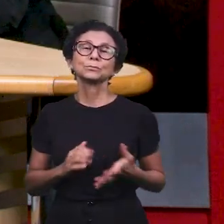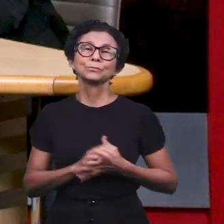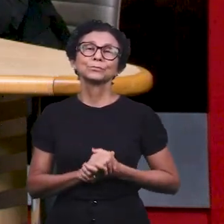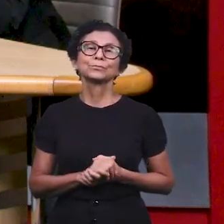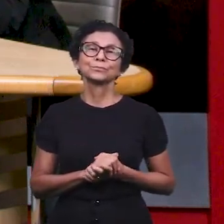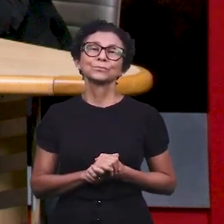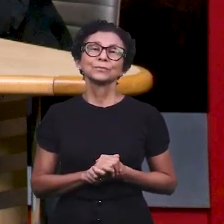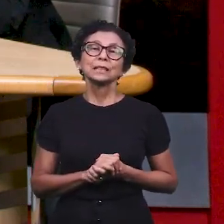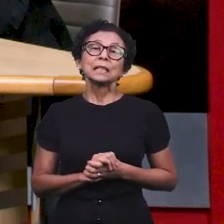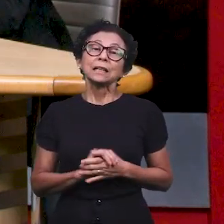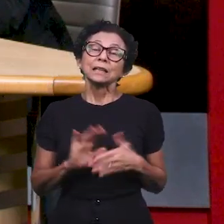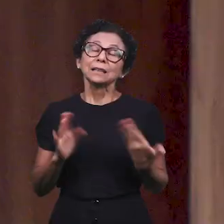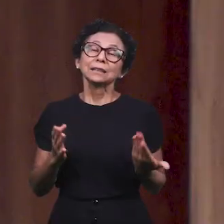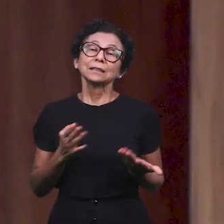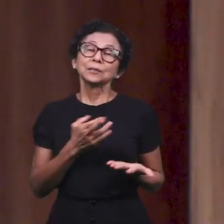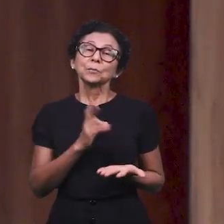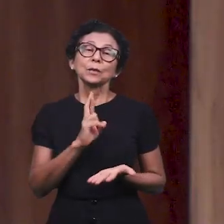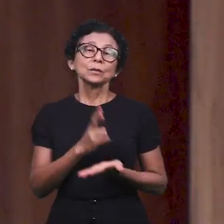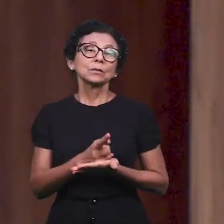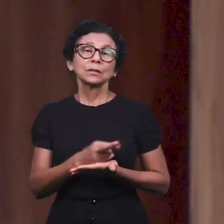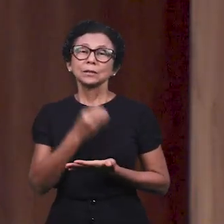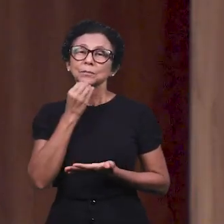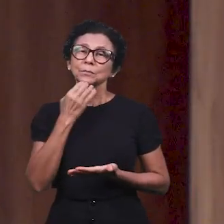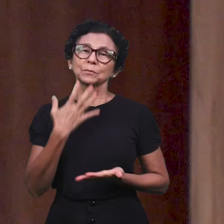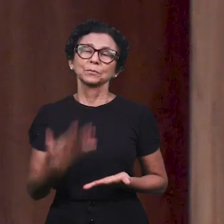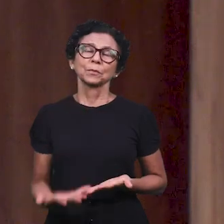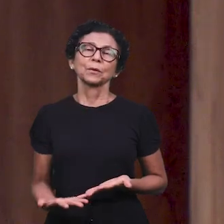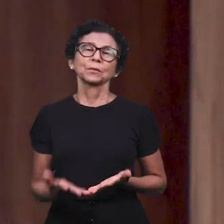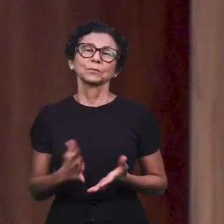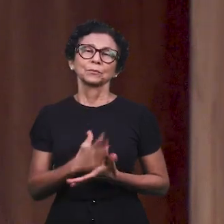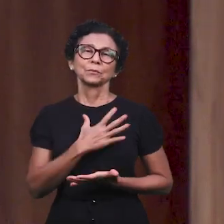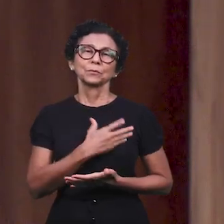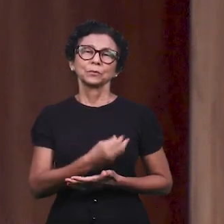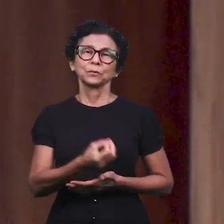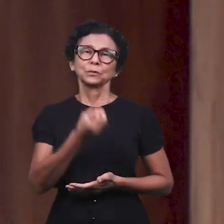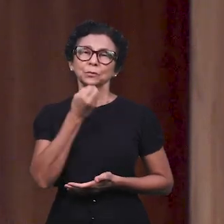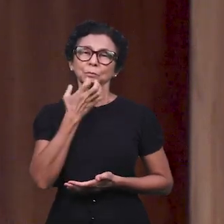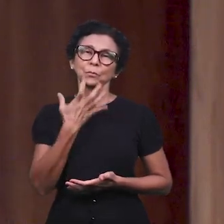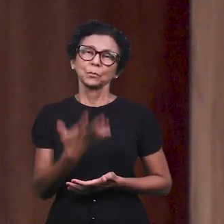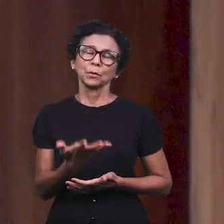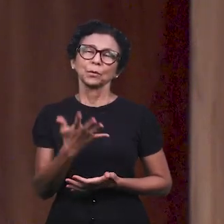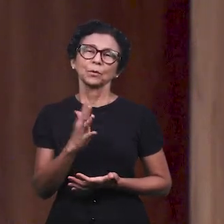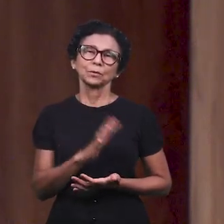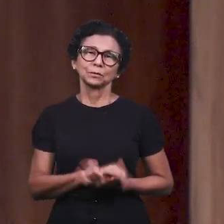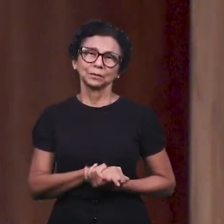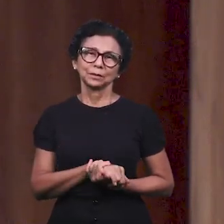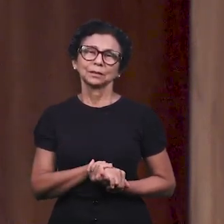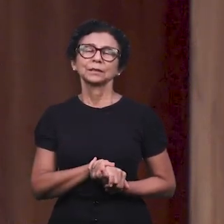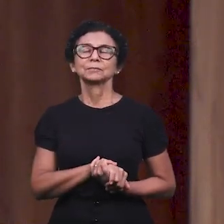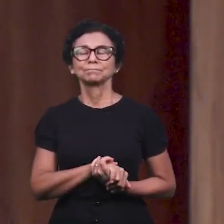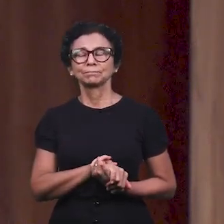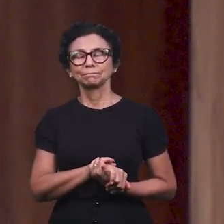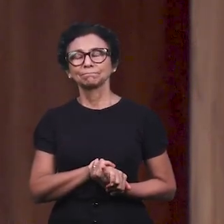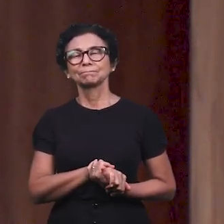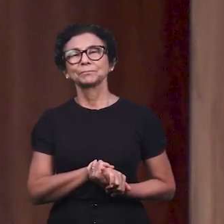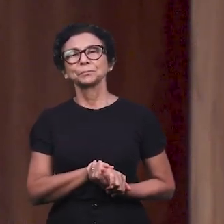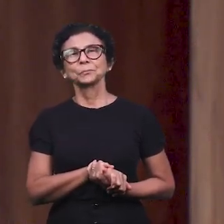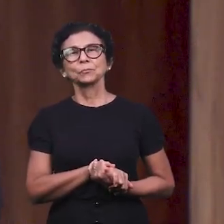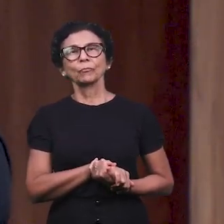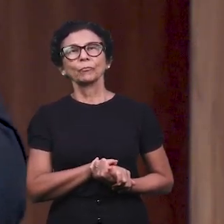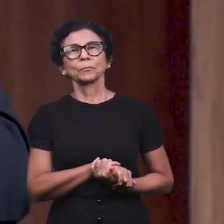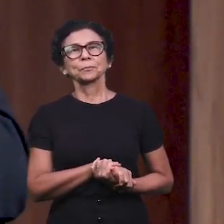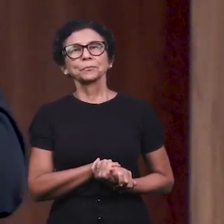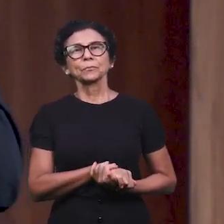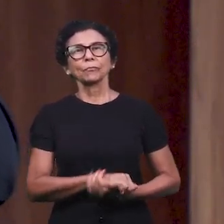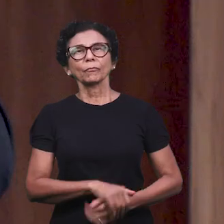essa árvore dá frutos. E é maravilhoso quando você vê os pais colhendo os frutos dos filhos muito que criaram. Agora